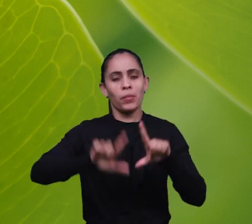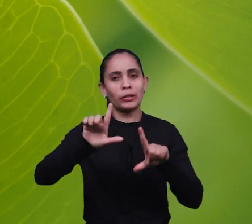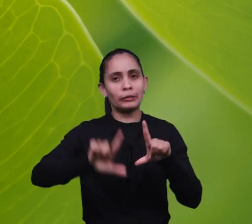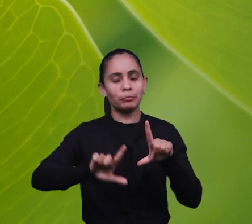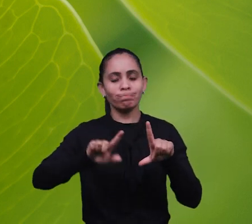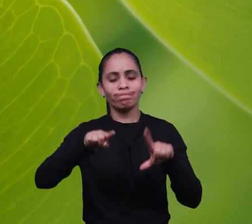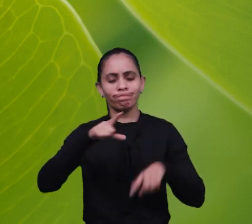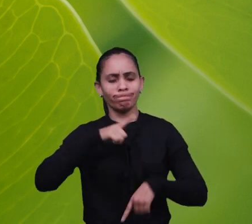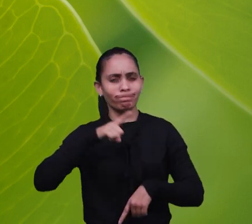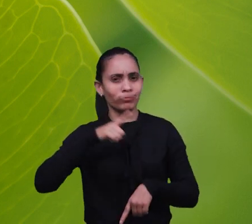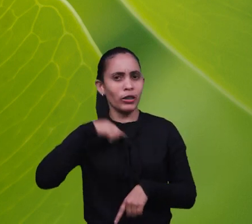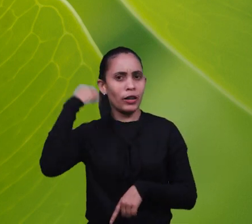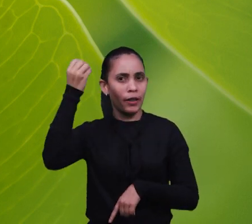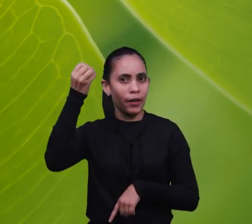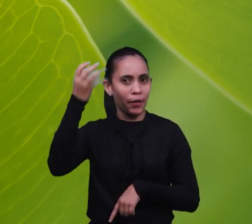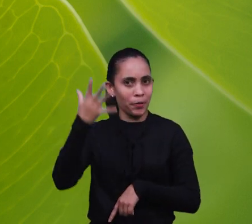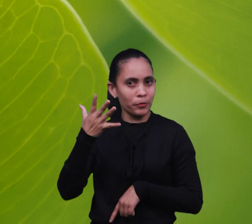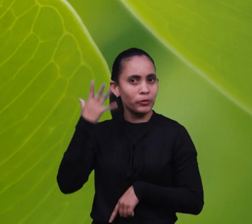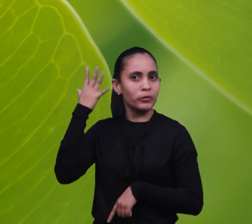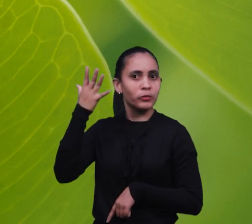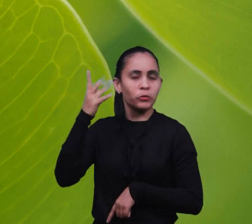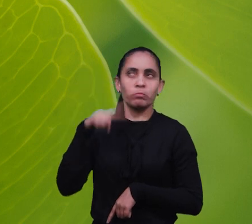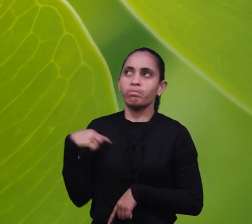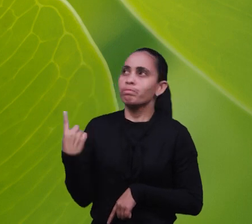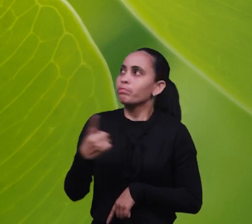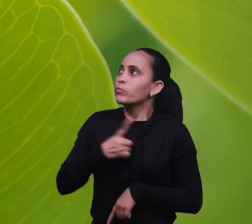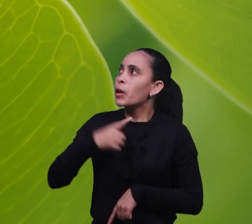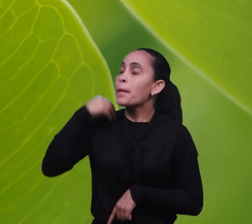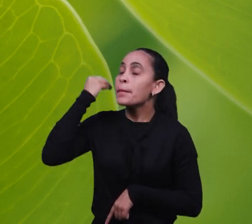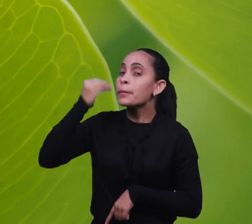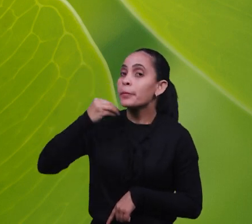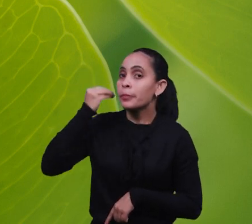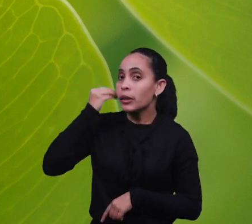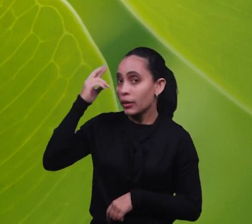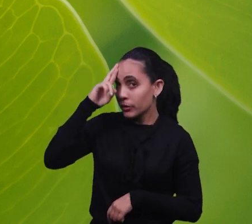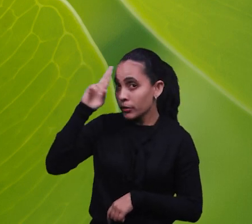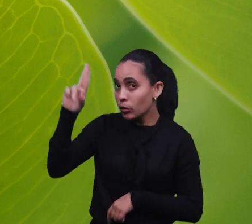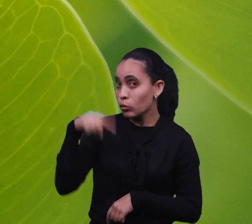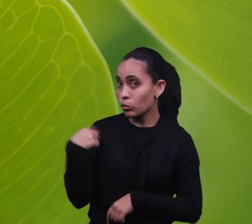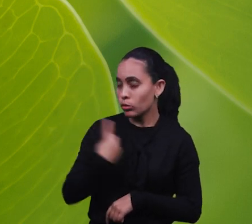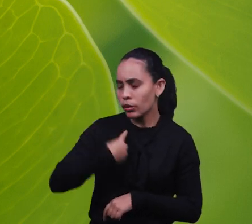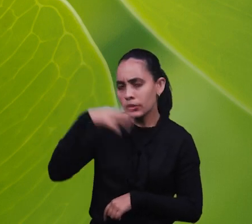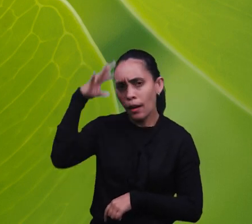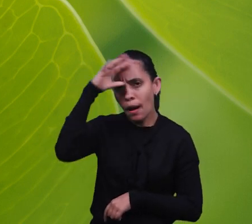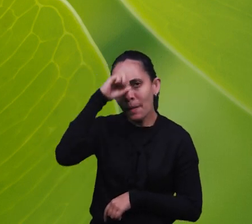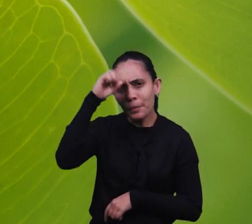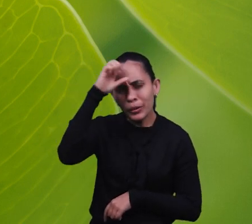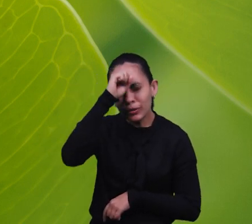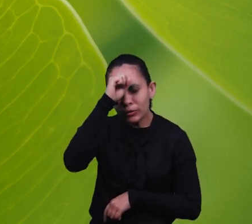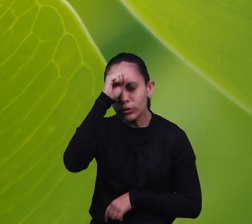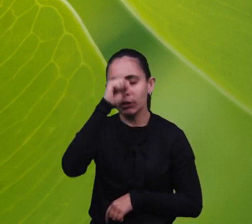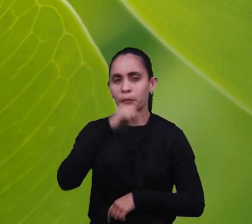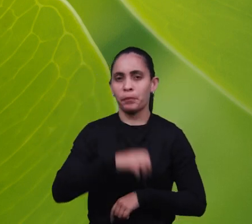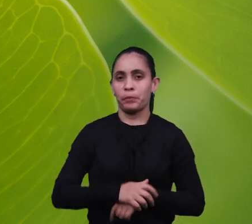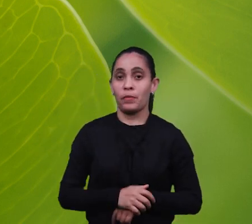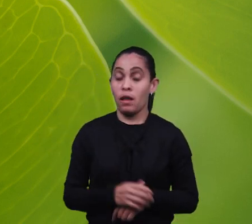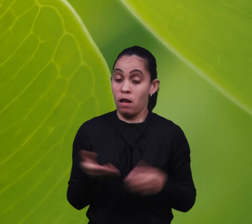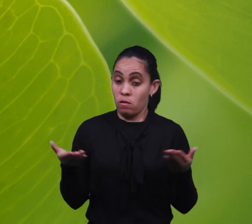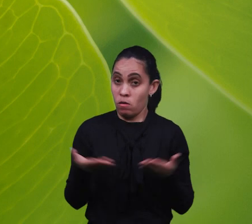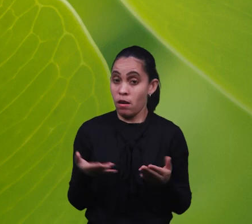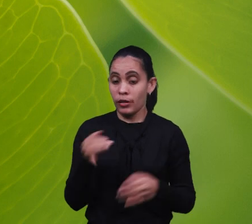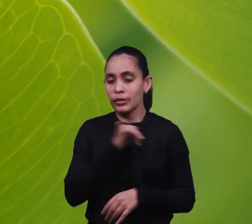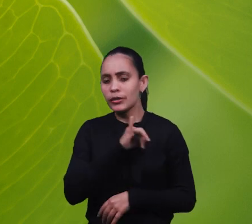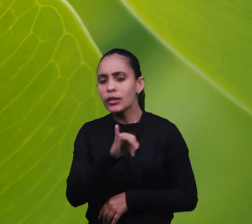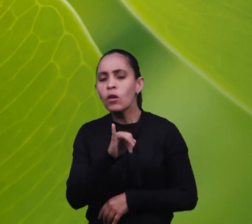nos leva a ter experiências com o Senhor. A gente tem aprendido muito através desse programa. Eu quero dizer para os irmãos como é